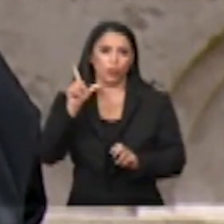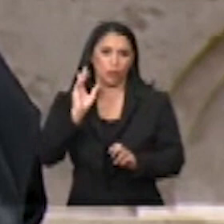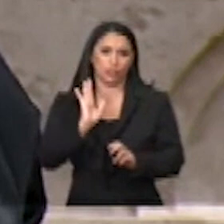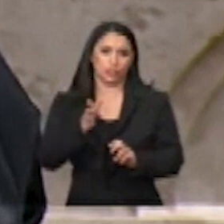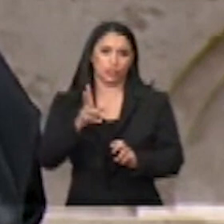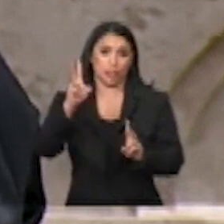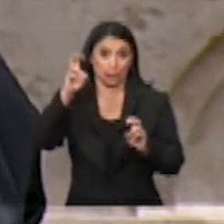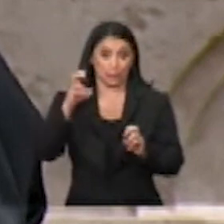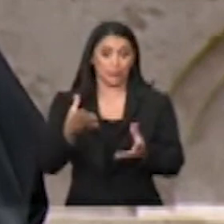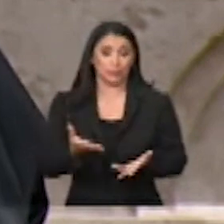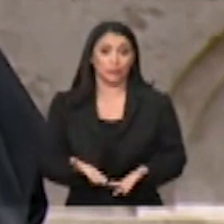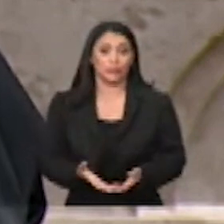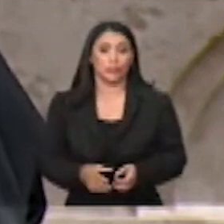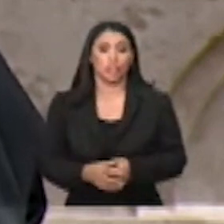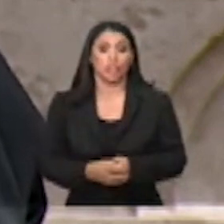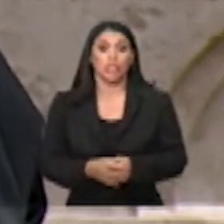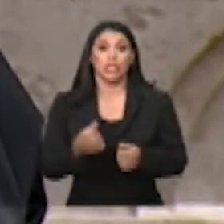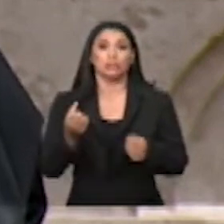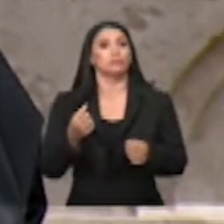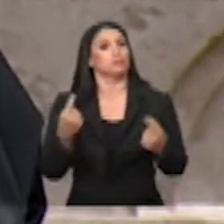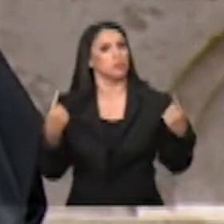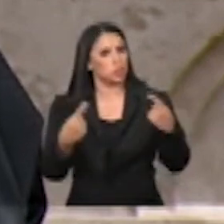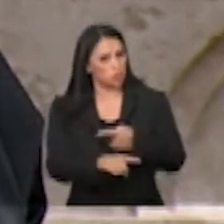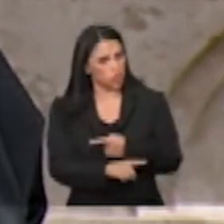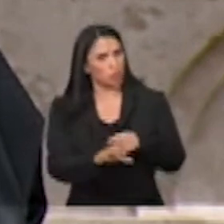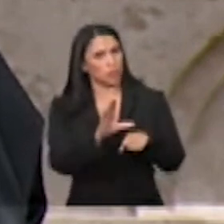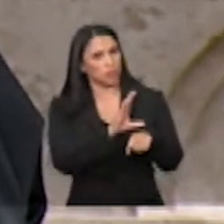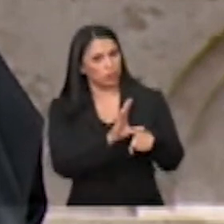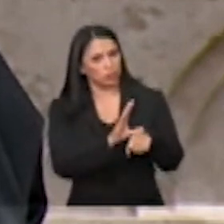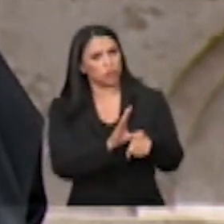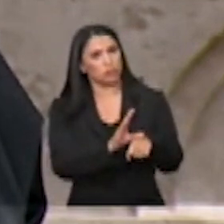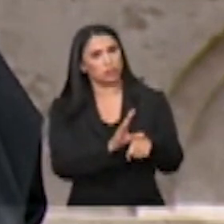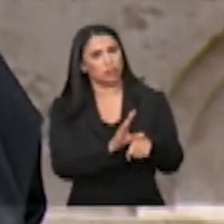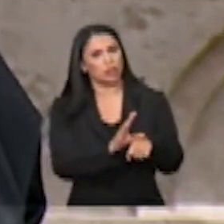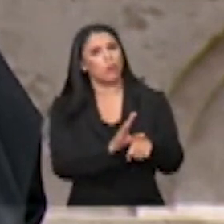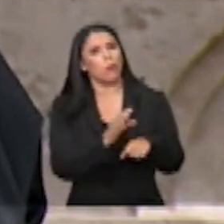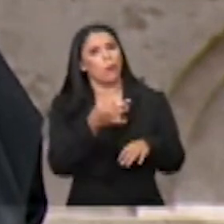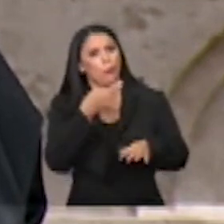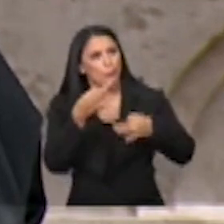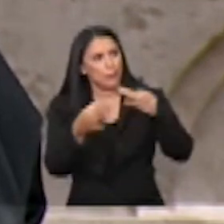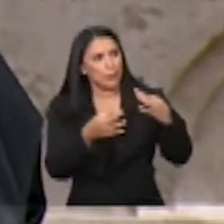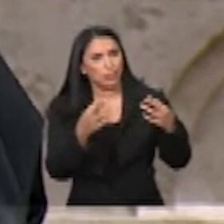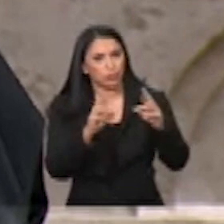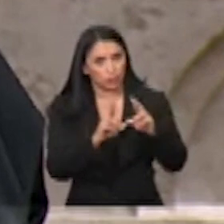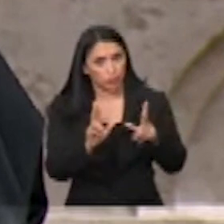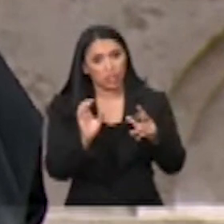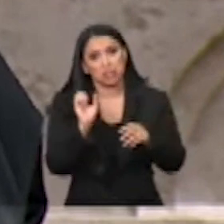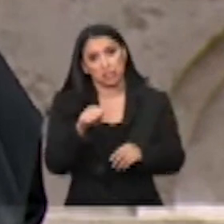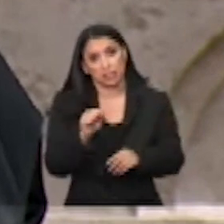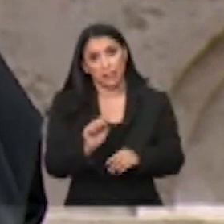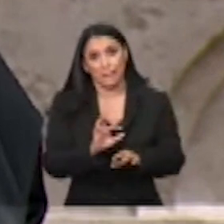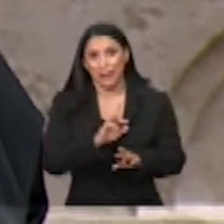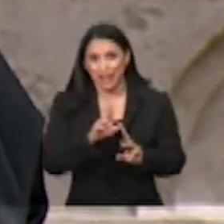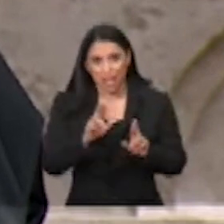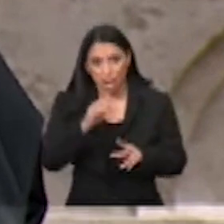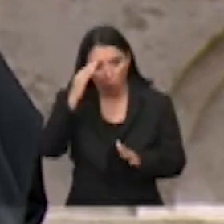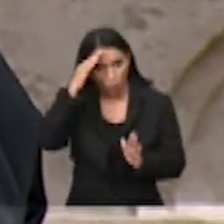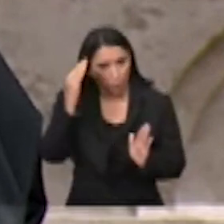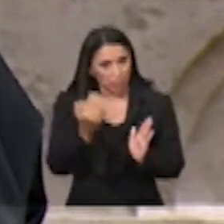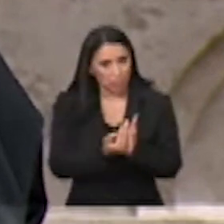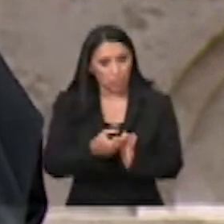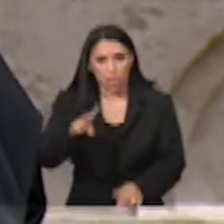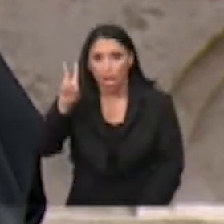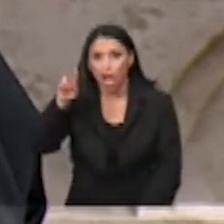quanto a ela, discordar, sim, divergir, sim, descumprir, jamais,